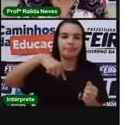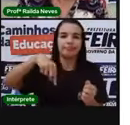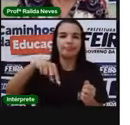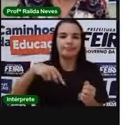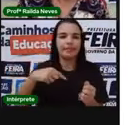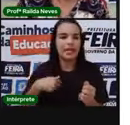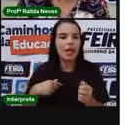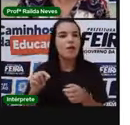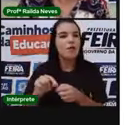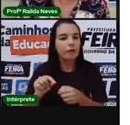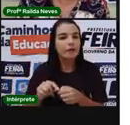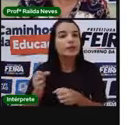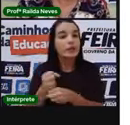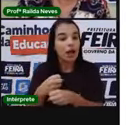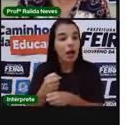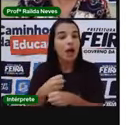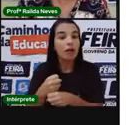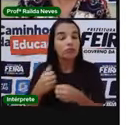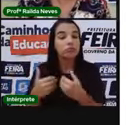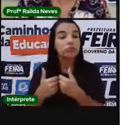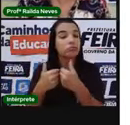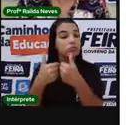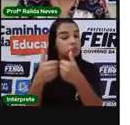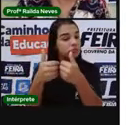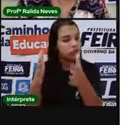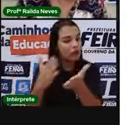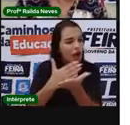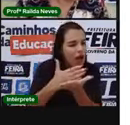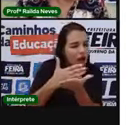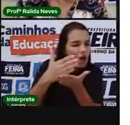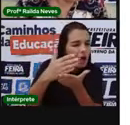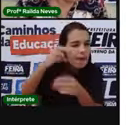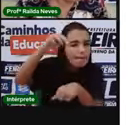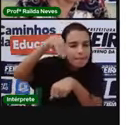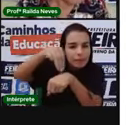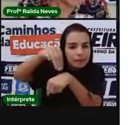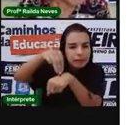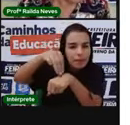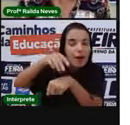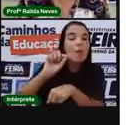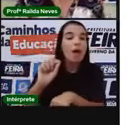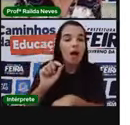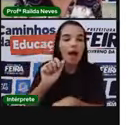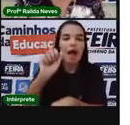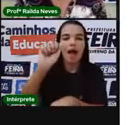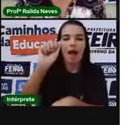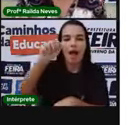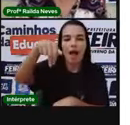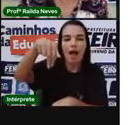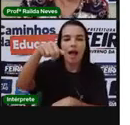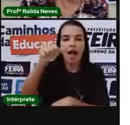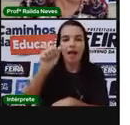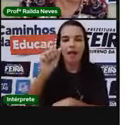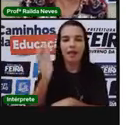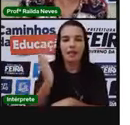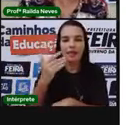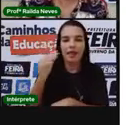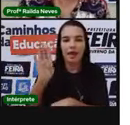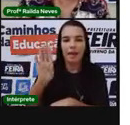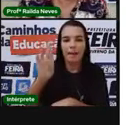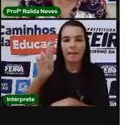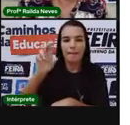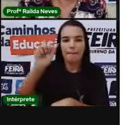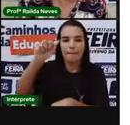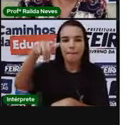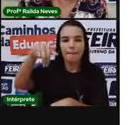meus anos iniciais na escola municipal Ana Brandoa. Né? Então, ela vem da escola pública,